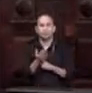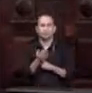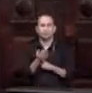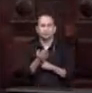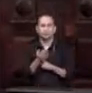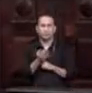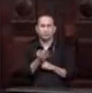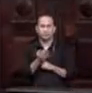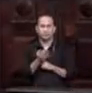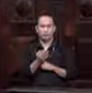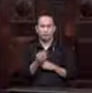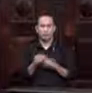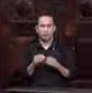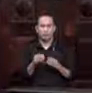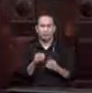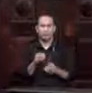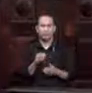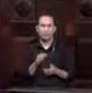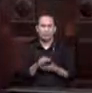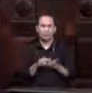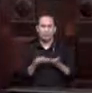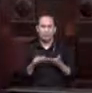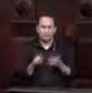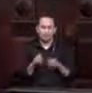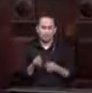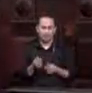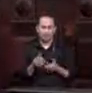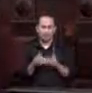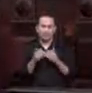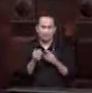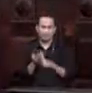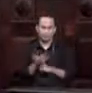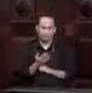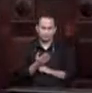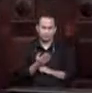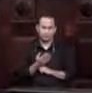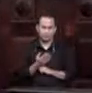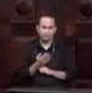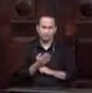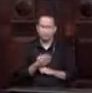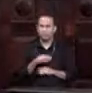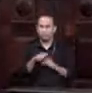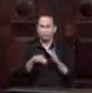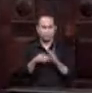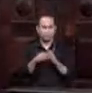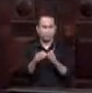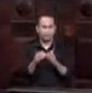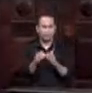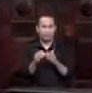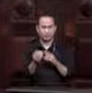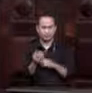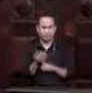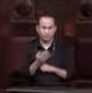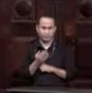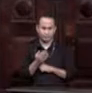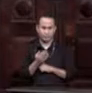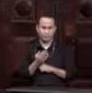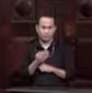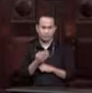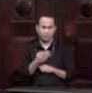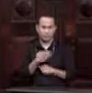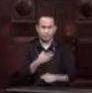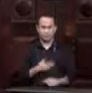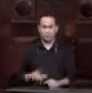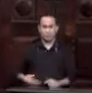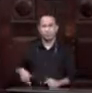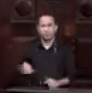inativo pede socorro, os ativos e os terceirizados pedem socorro. O Estado tinha